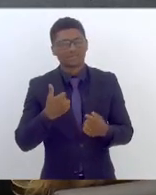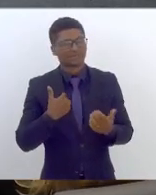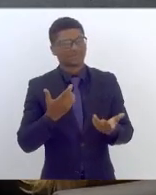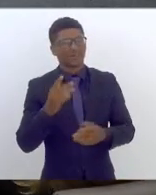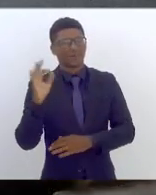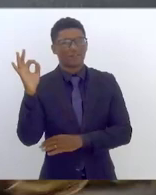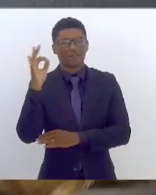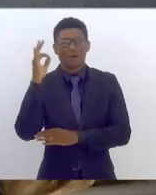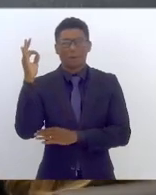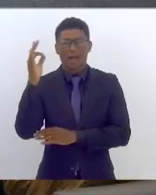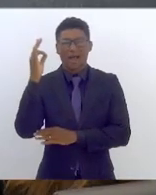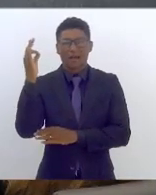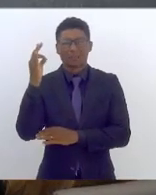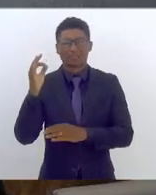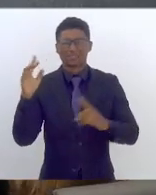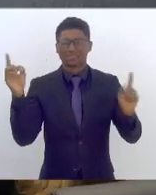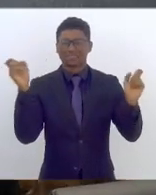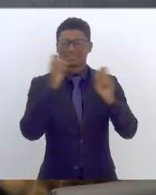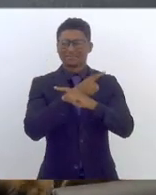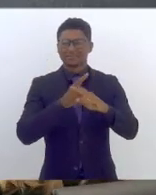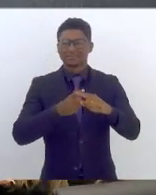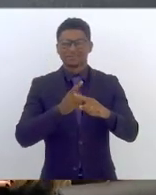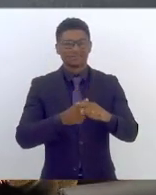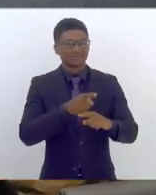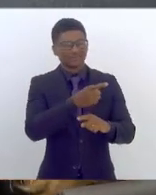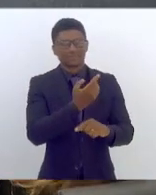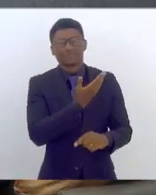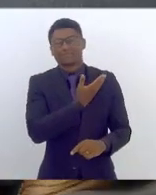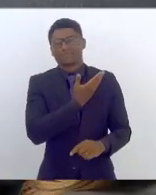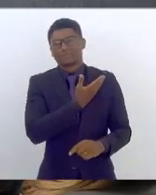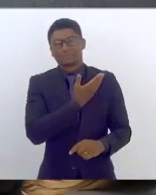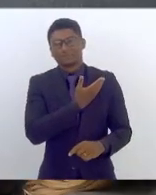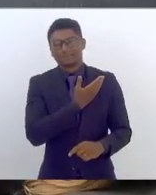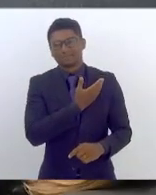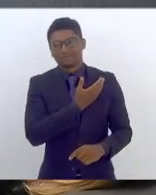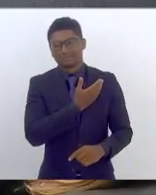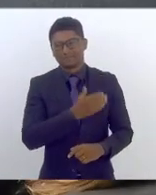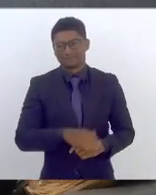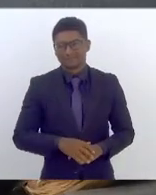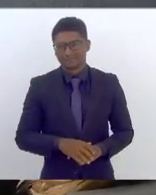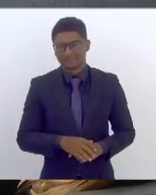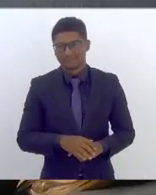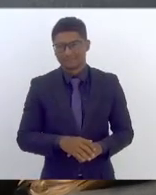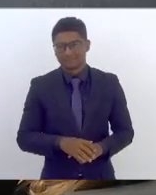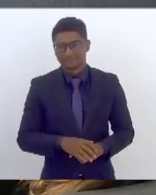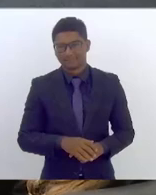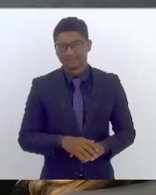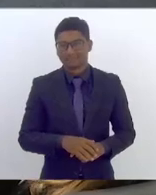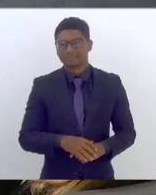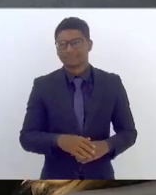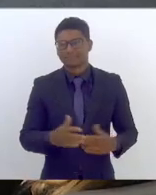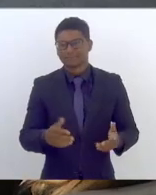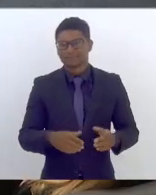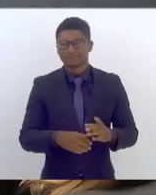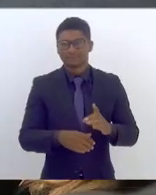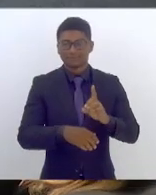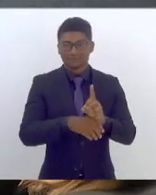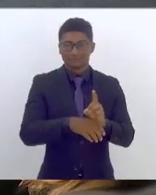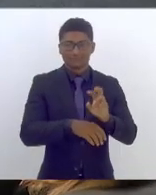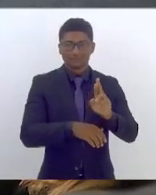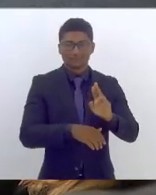Como já foi demonstrado Luiz é uma querida amiga excelentíssima Dra Gláucia